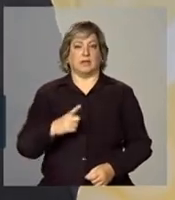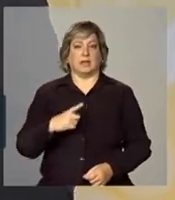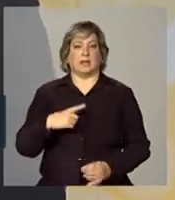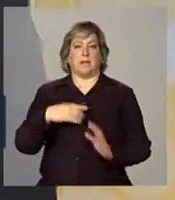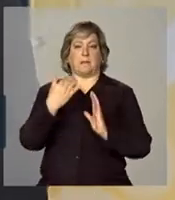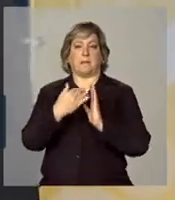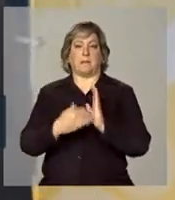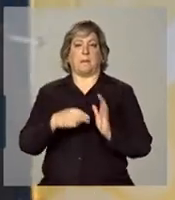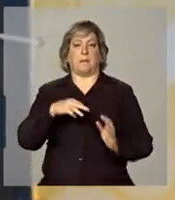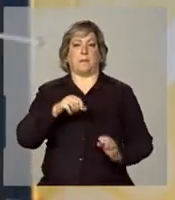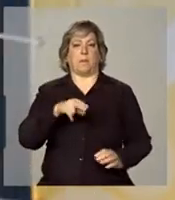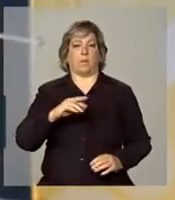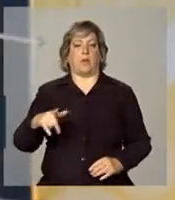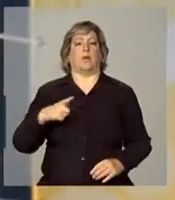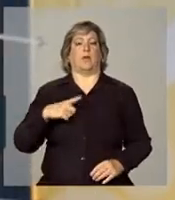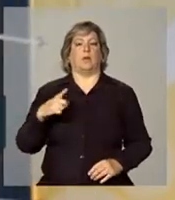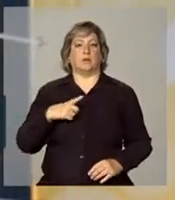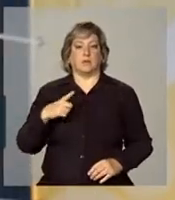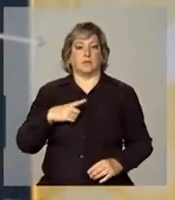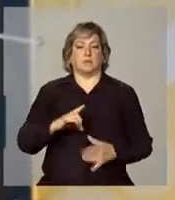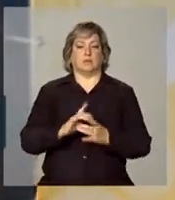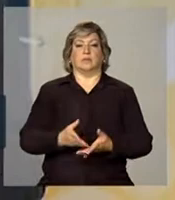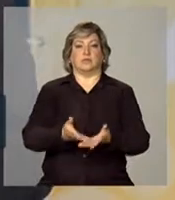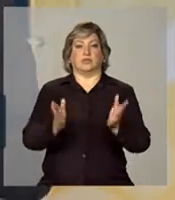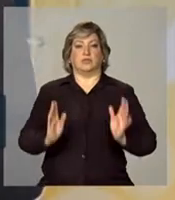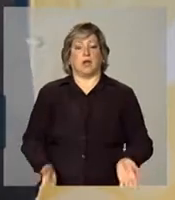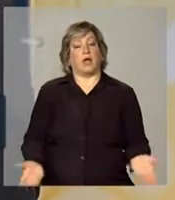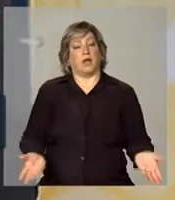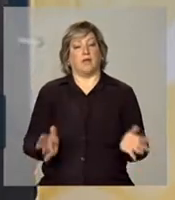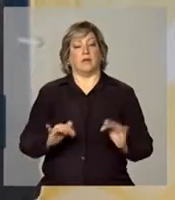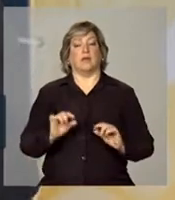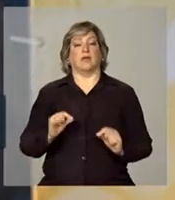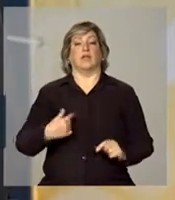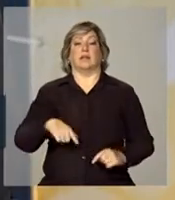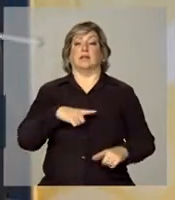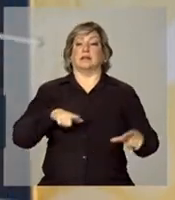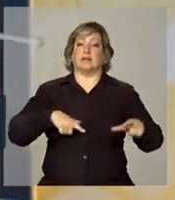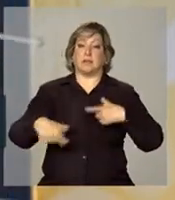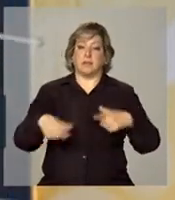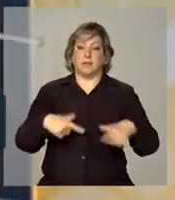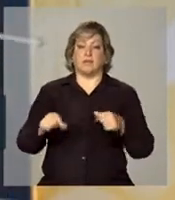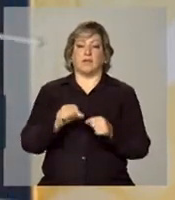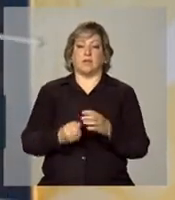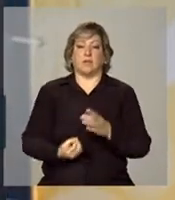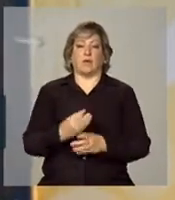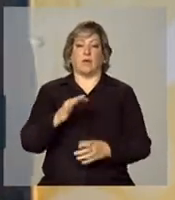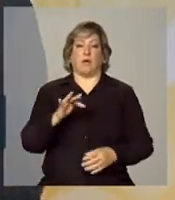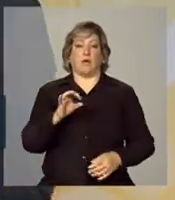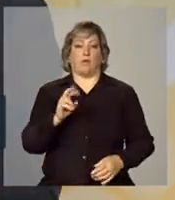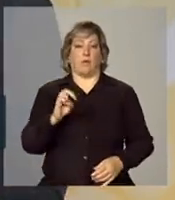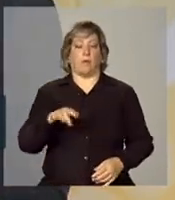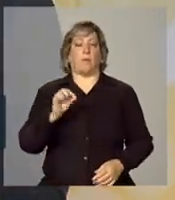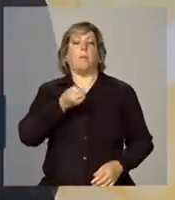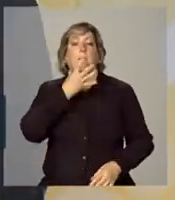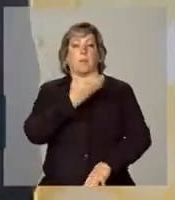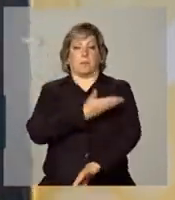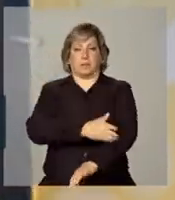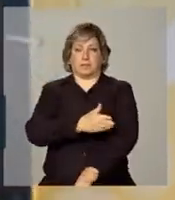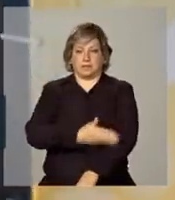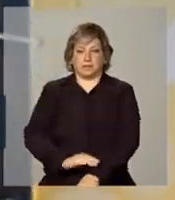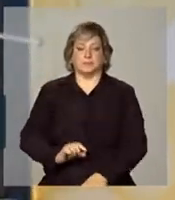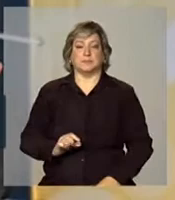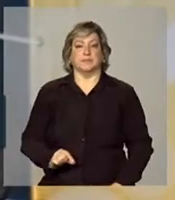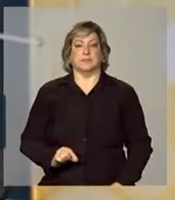foram elaborados já estão disponíveis. E, por fim, nós estamos trabalhando para criar um fórum de boas práticas, por meio do